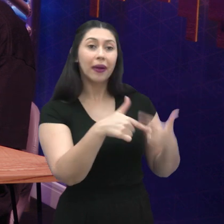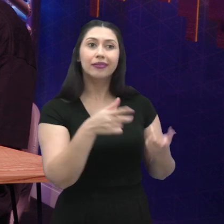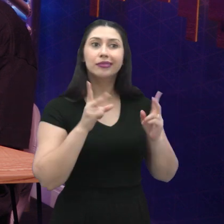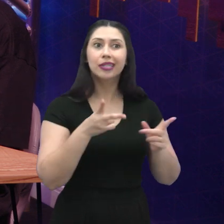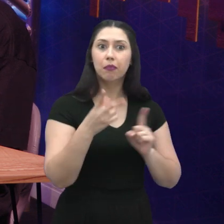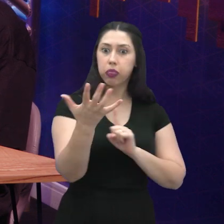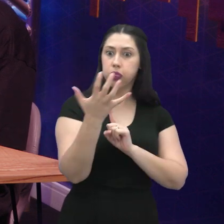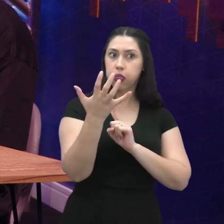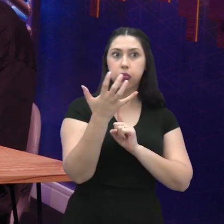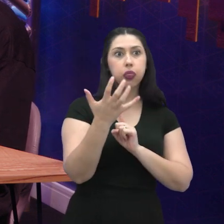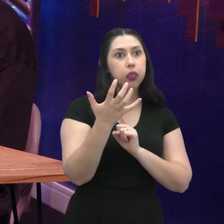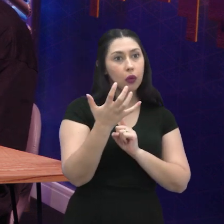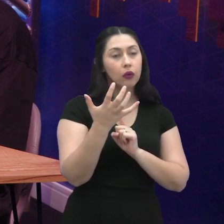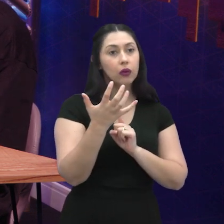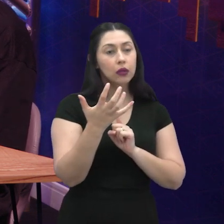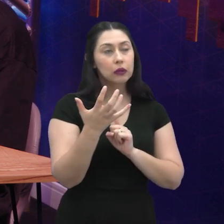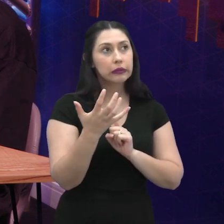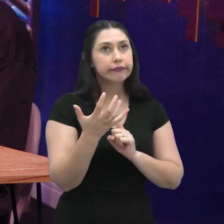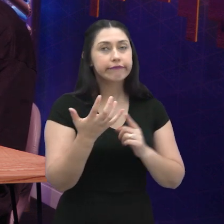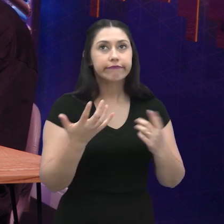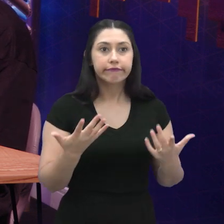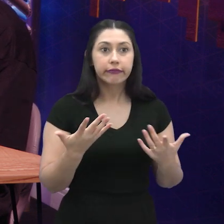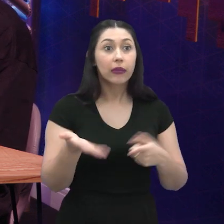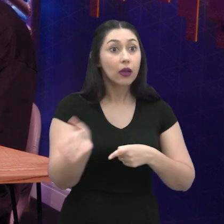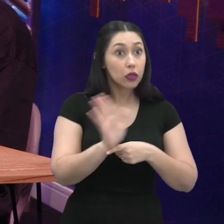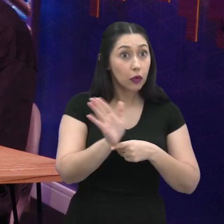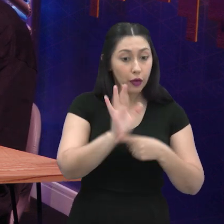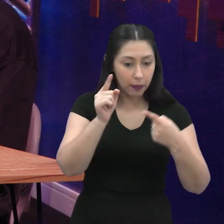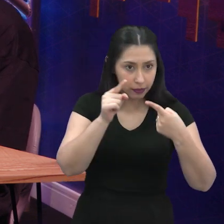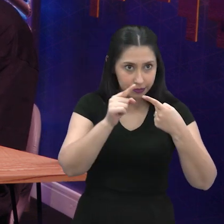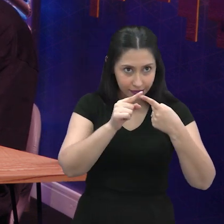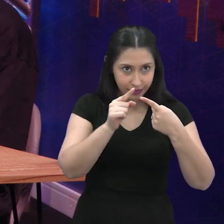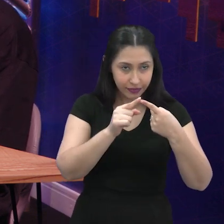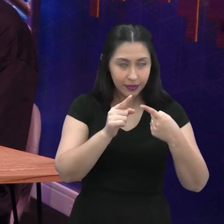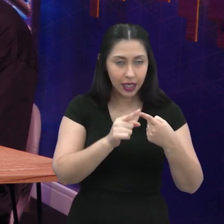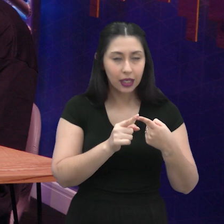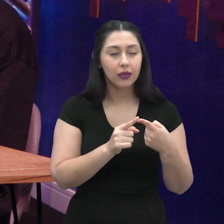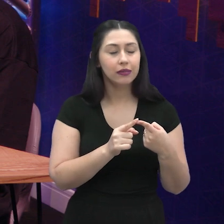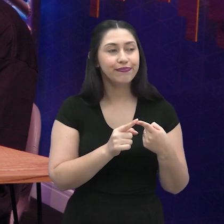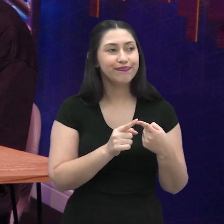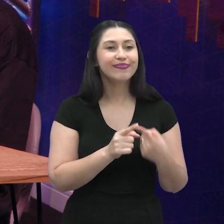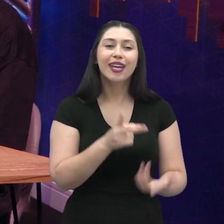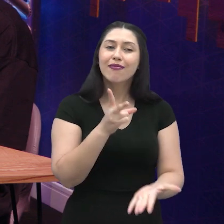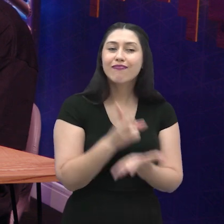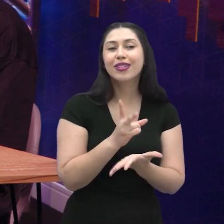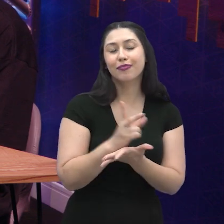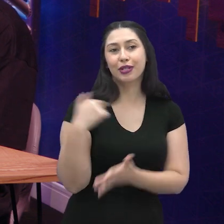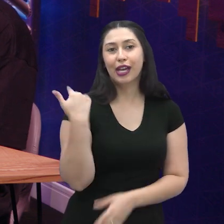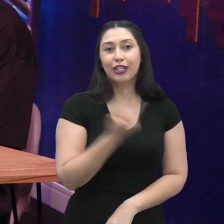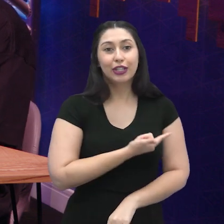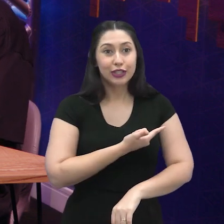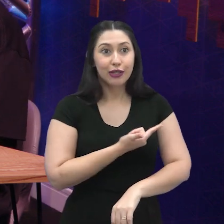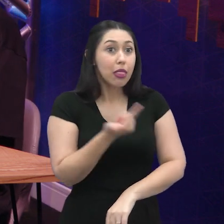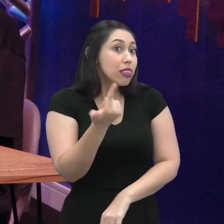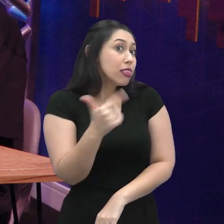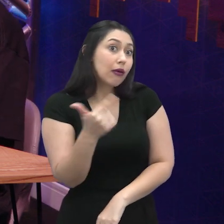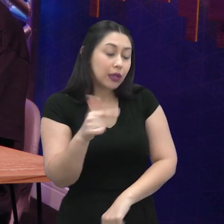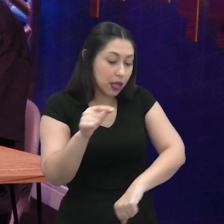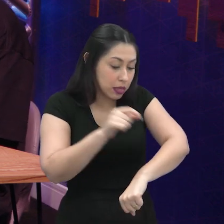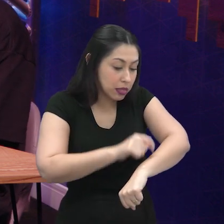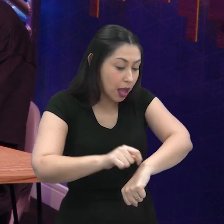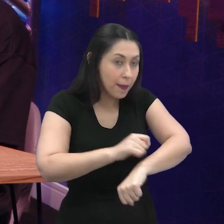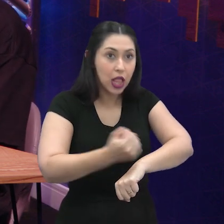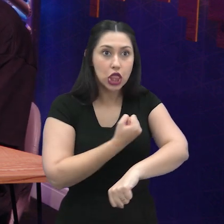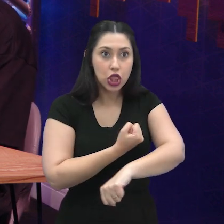sempre essa ameaça. E o filme que você citou, Vitor, por mais que a gente, né, não tenha, por exemplo,